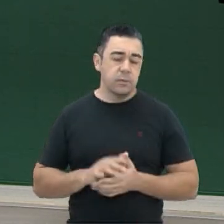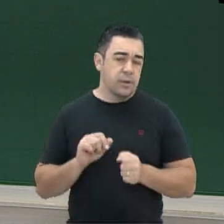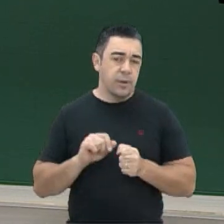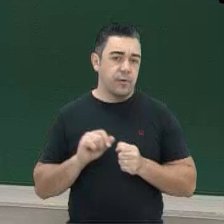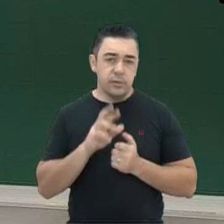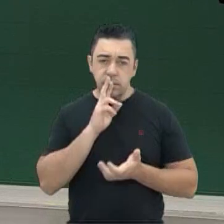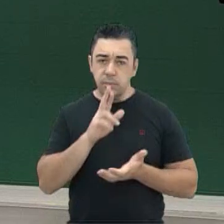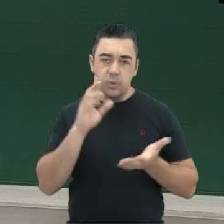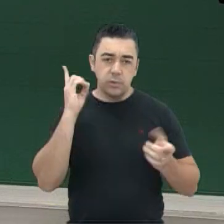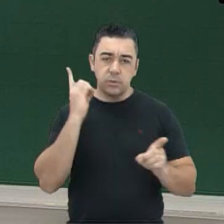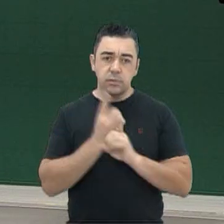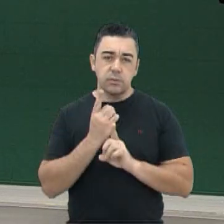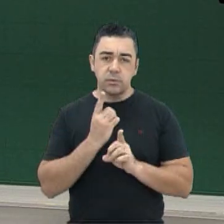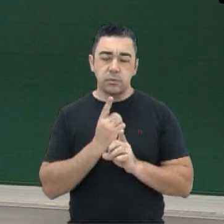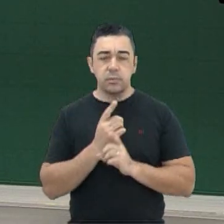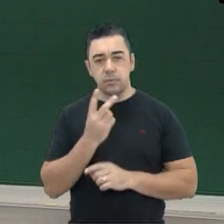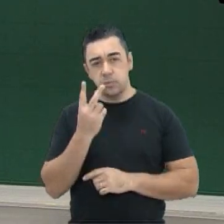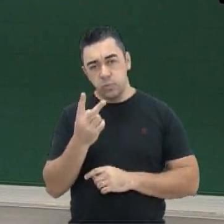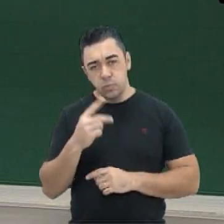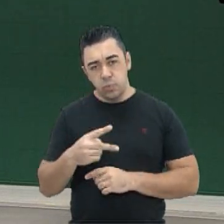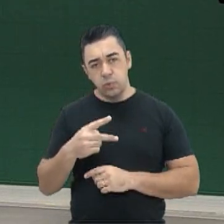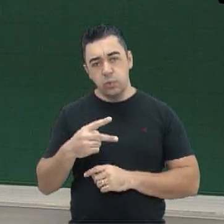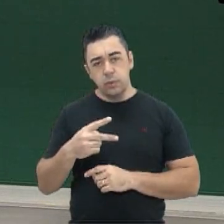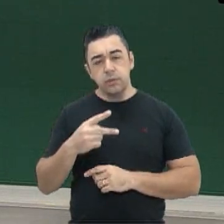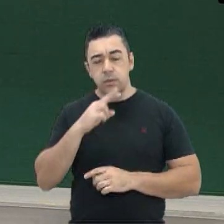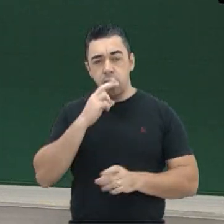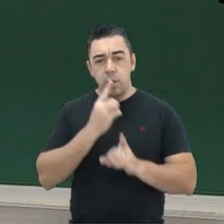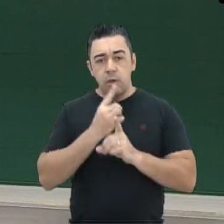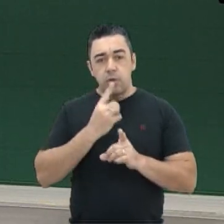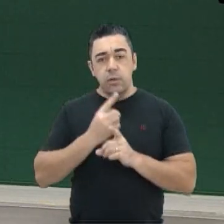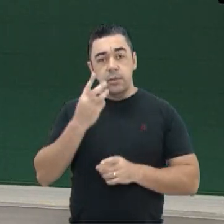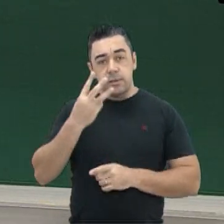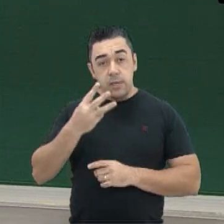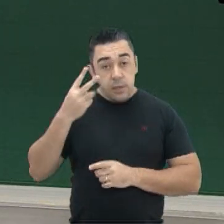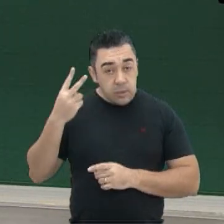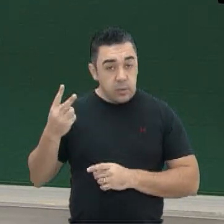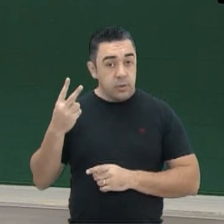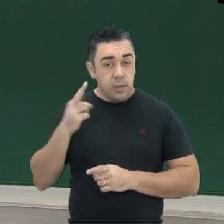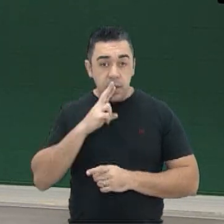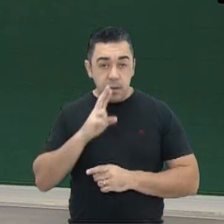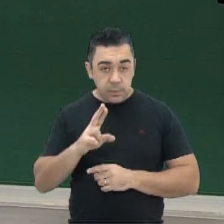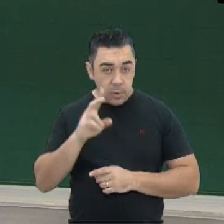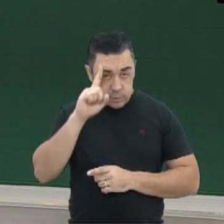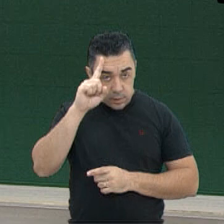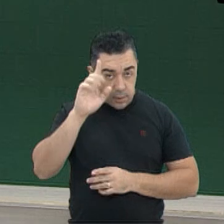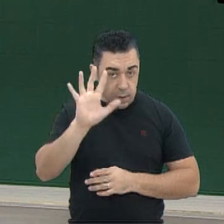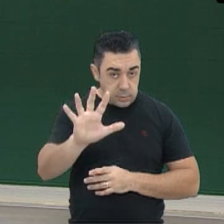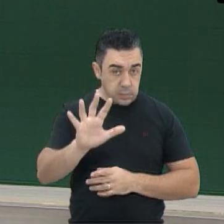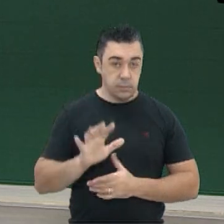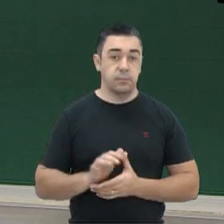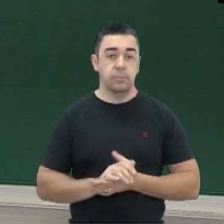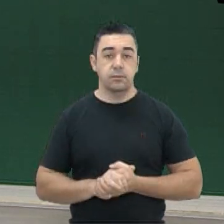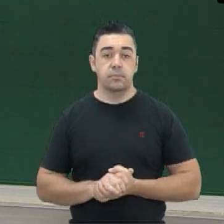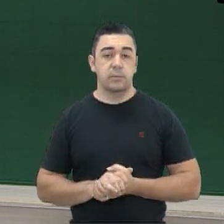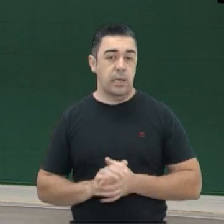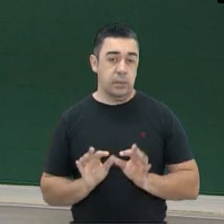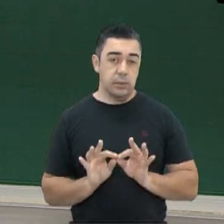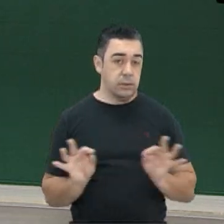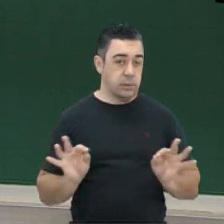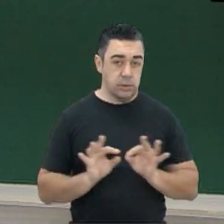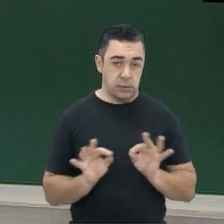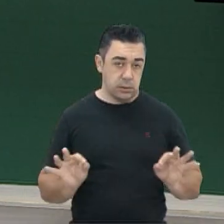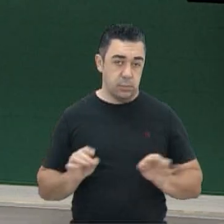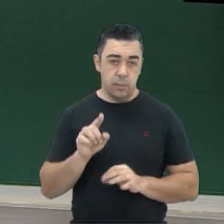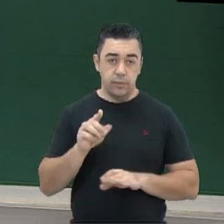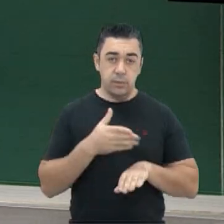61, zerou em 2 subtrações, então o resultado é 32. Essa é a ideia, tá? É simples, uma vez que